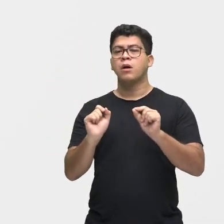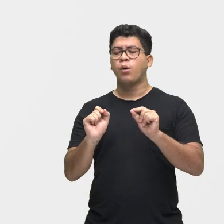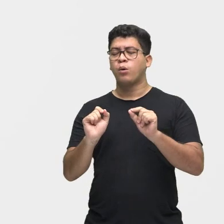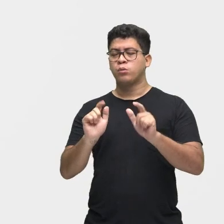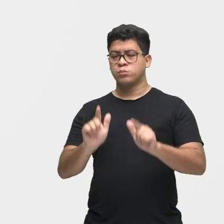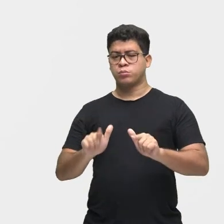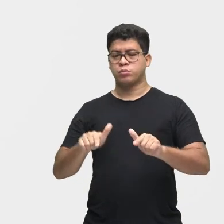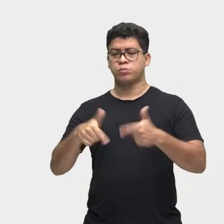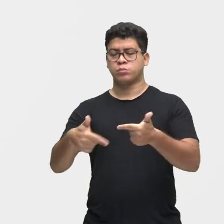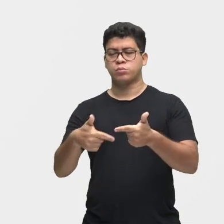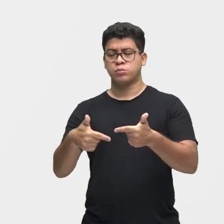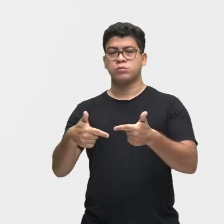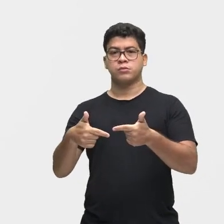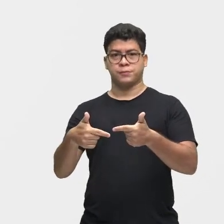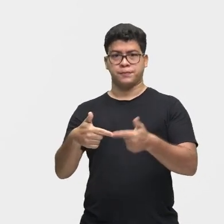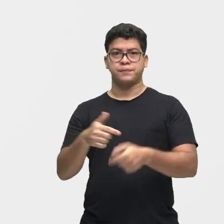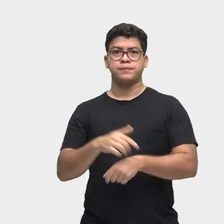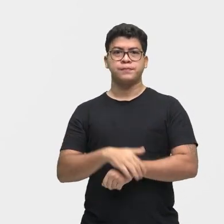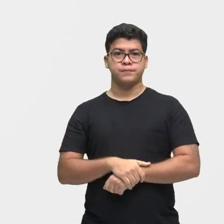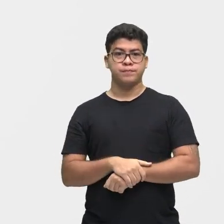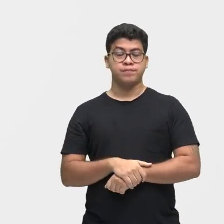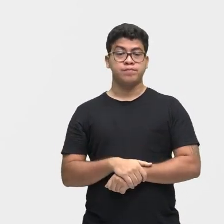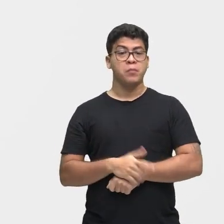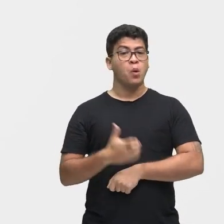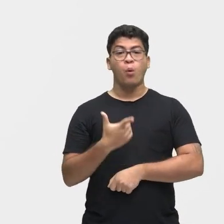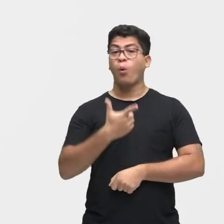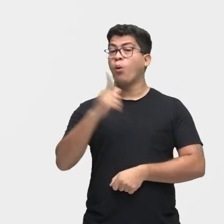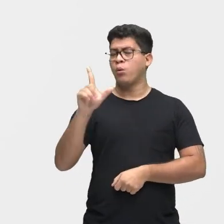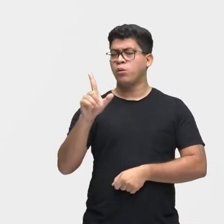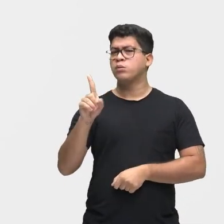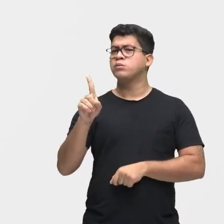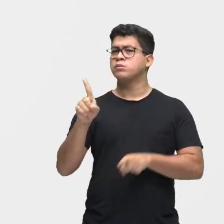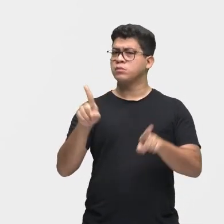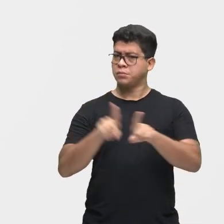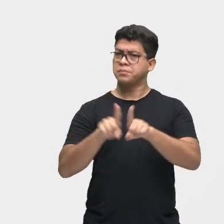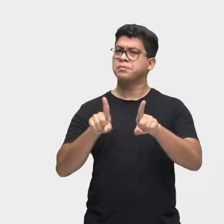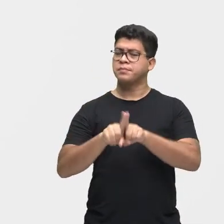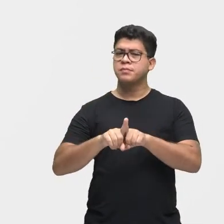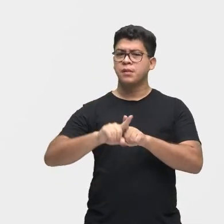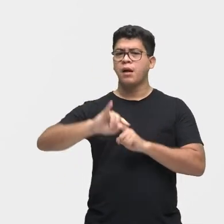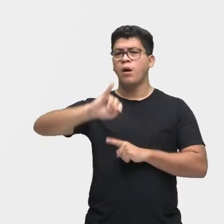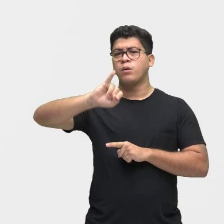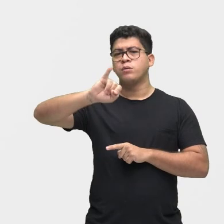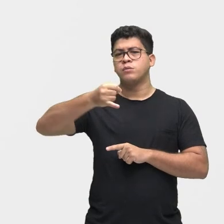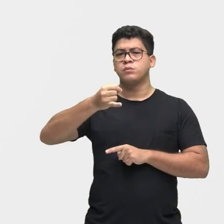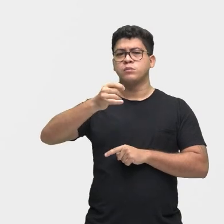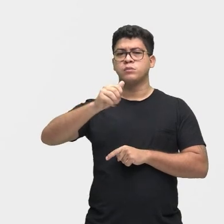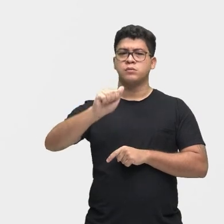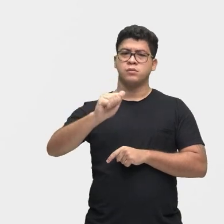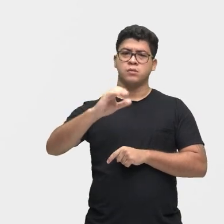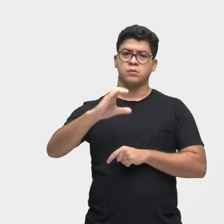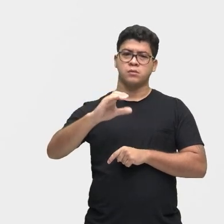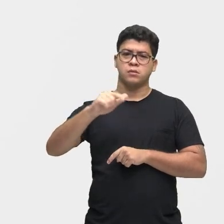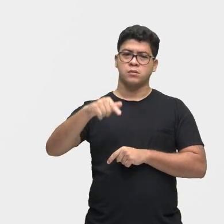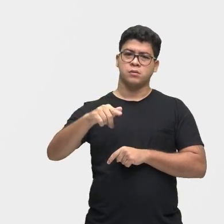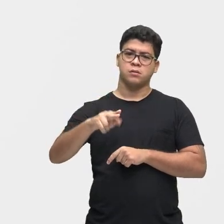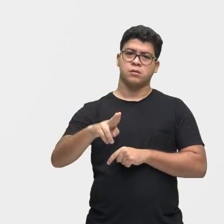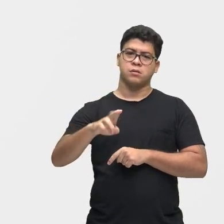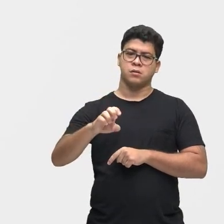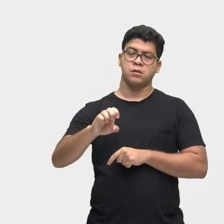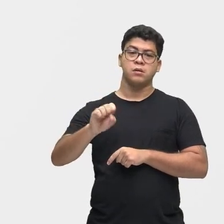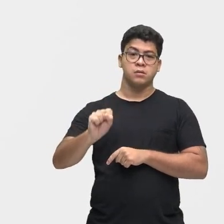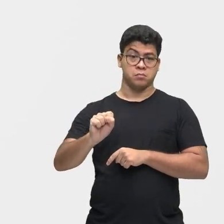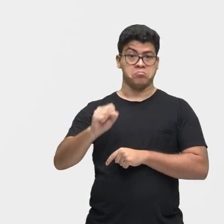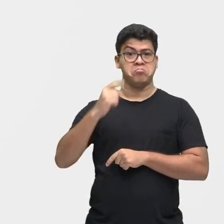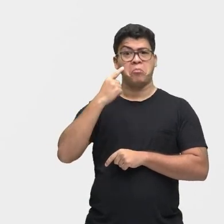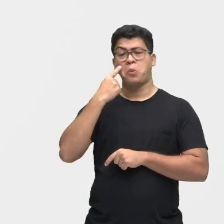todos contra todos. Outro pensador, outro teórico do absolutismo aí era o Jacques Rousseau,